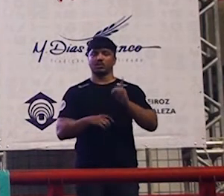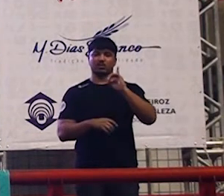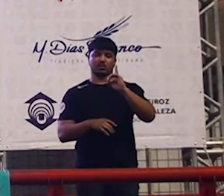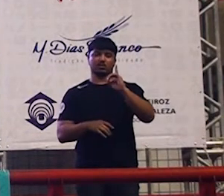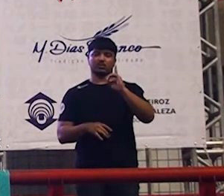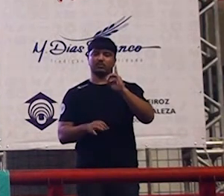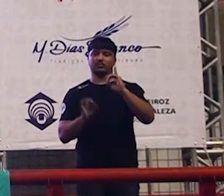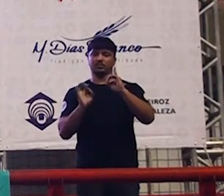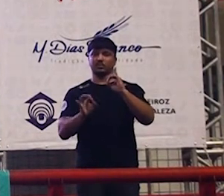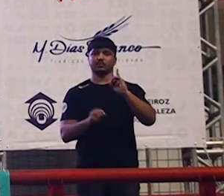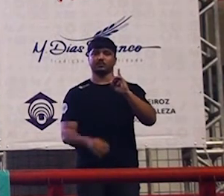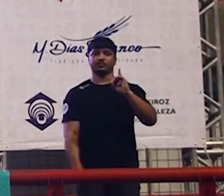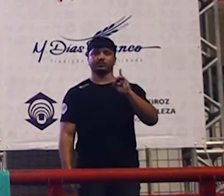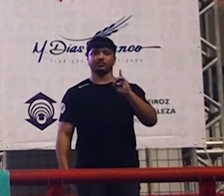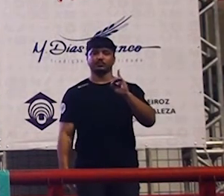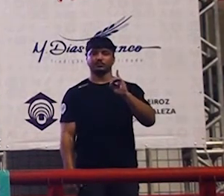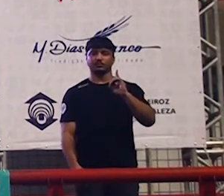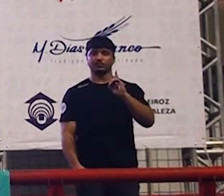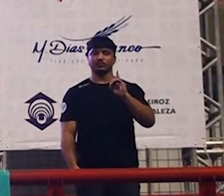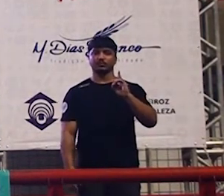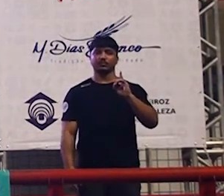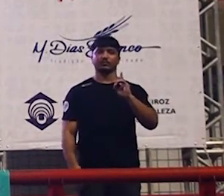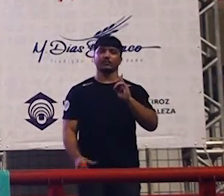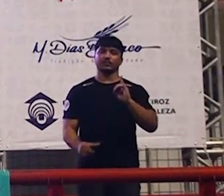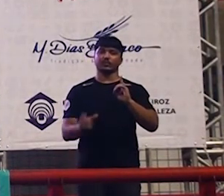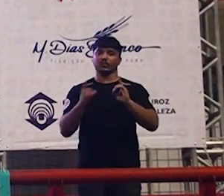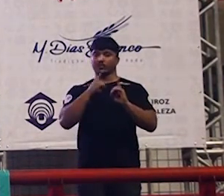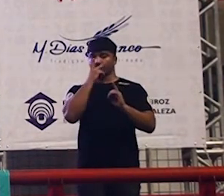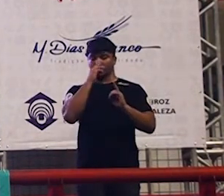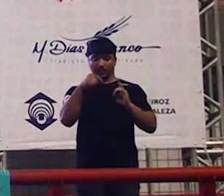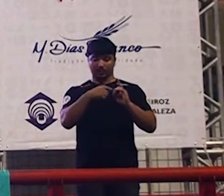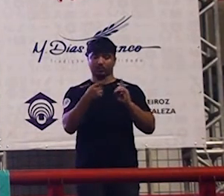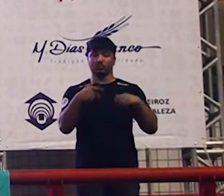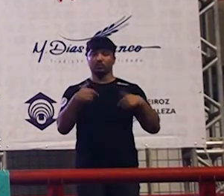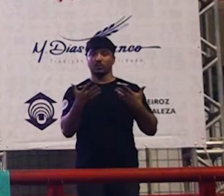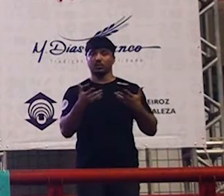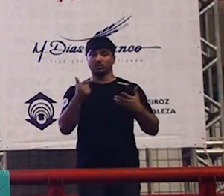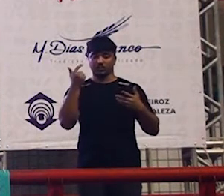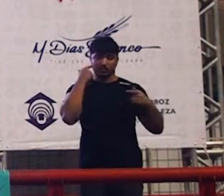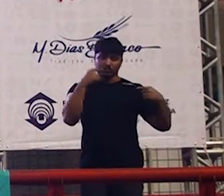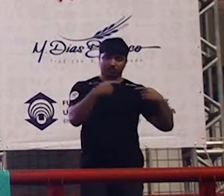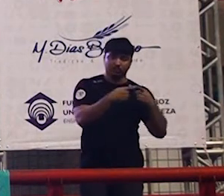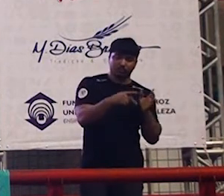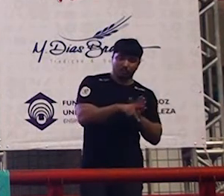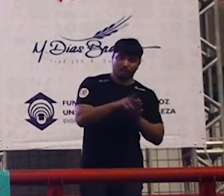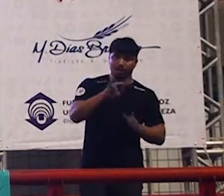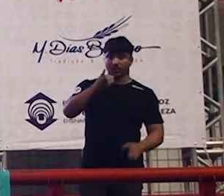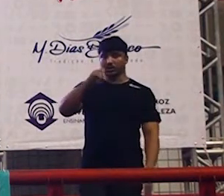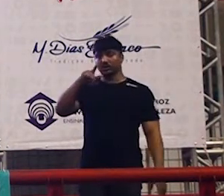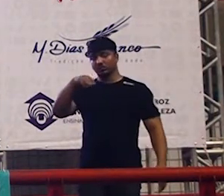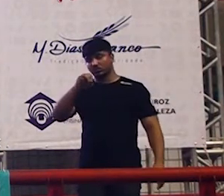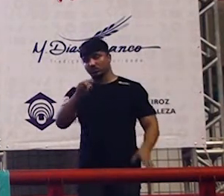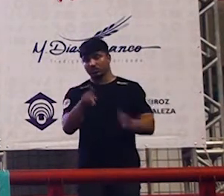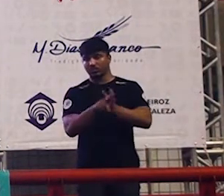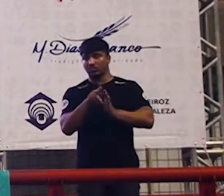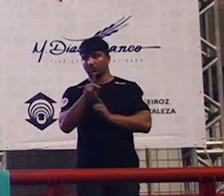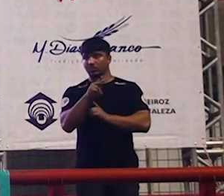D. Ironiza a postura de comentaristas de blogs, ridicularizando o excesso de radicalismo nos